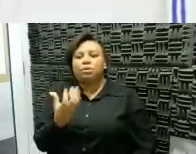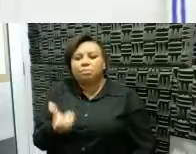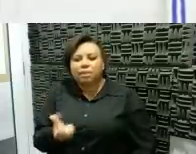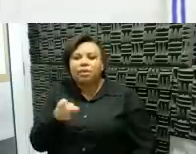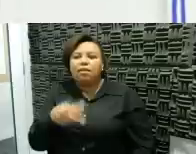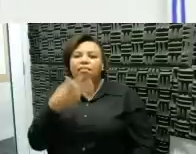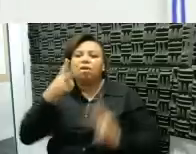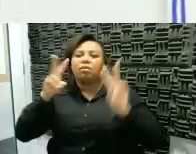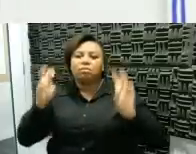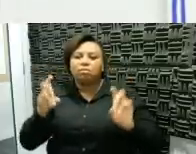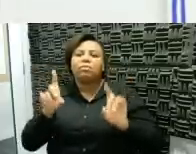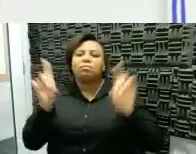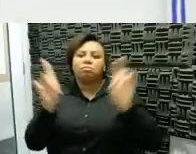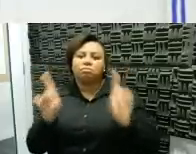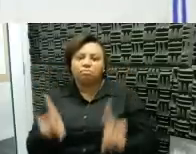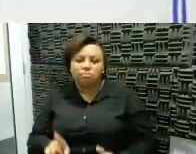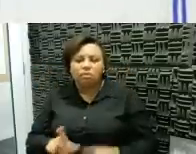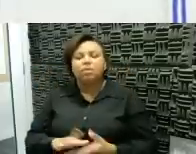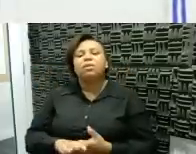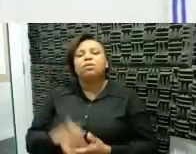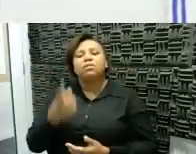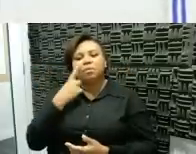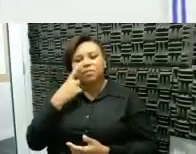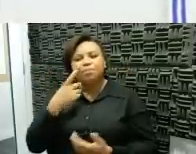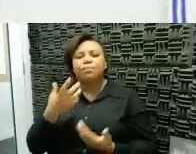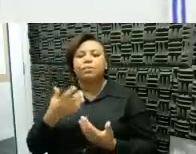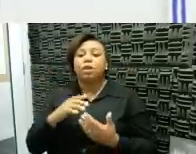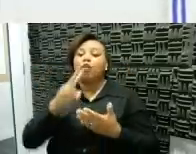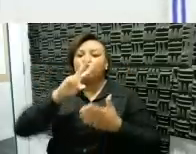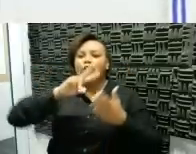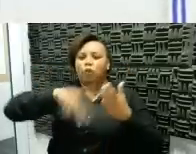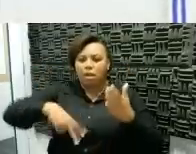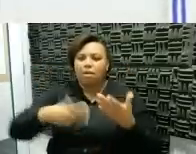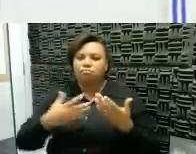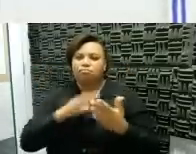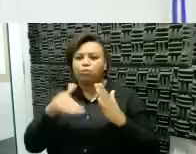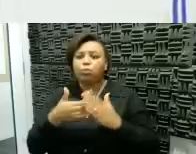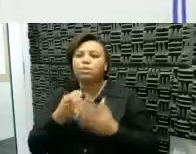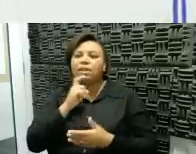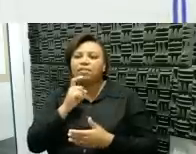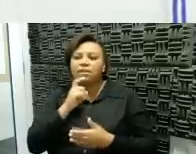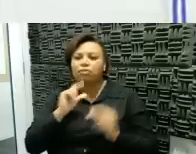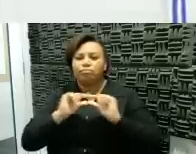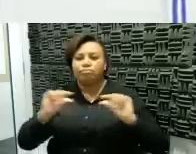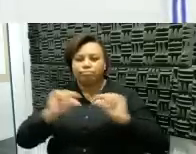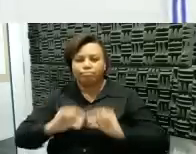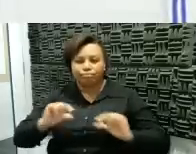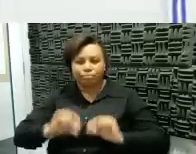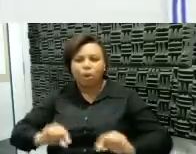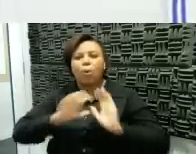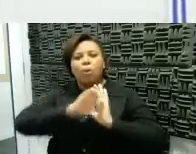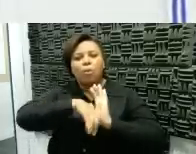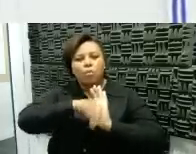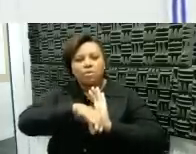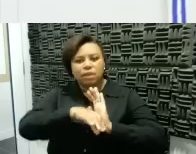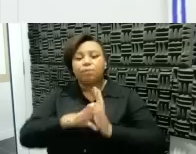vamos lá vou ler agora aqui que tá escrito em verde aqui no quadrinho né o nosso conceito pessoas com deficiência